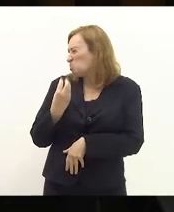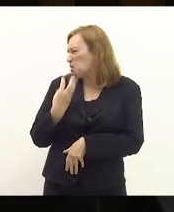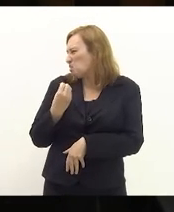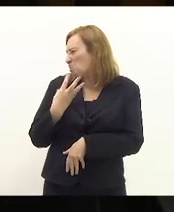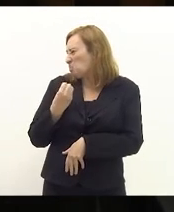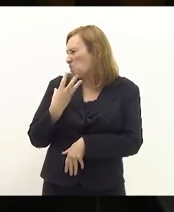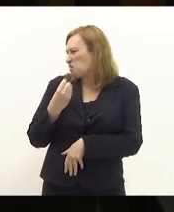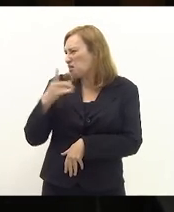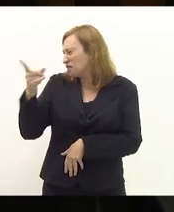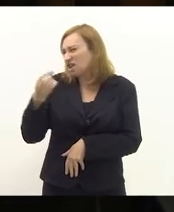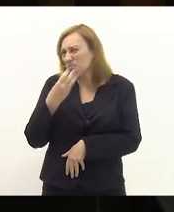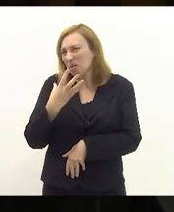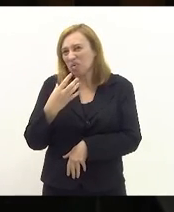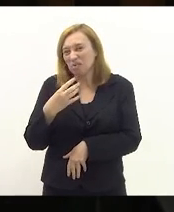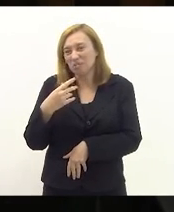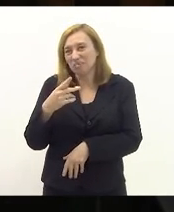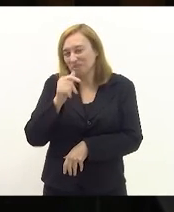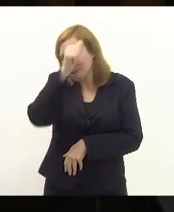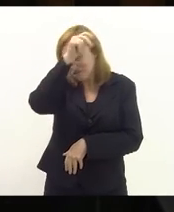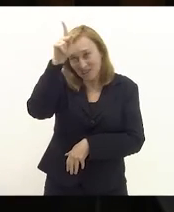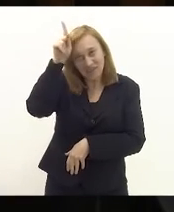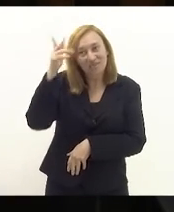juízo que você é muito maneiro prefeito